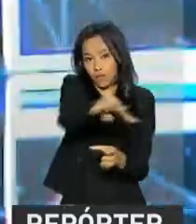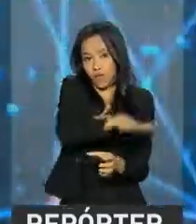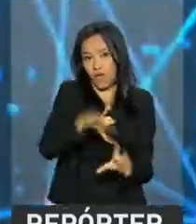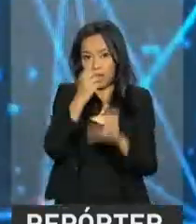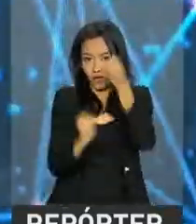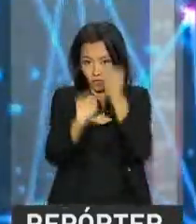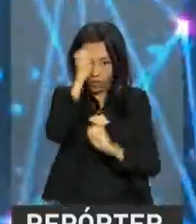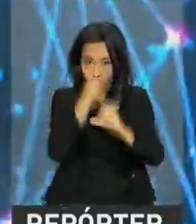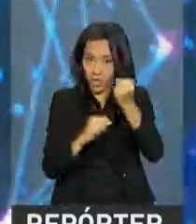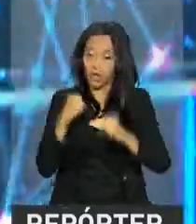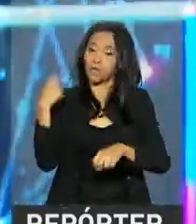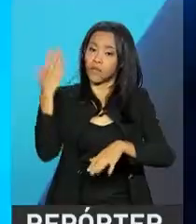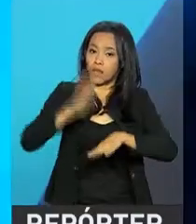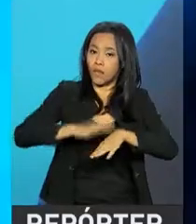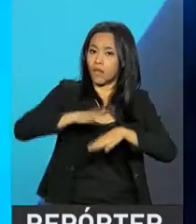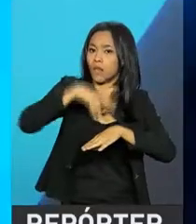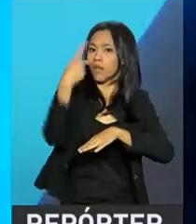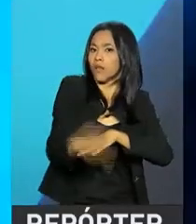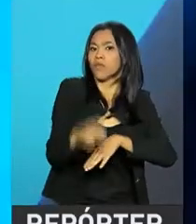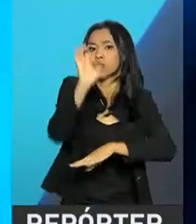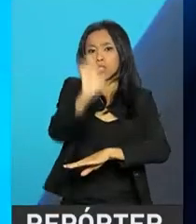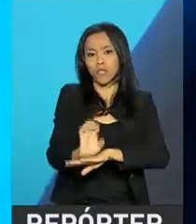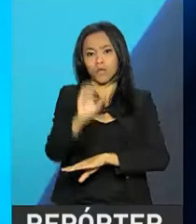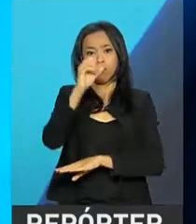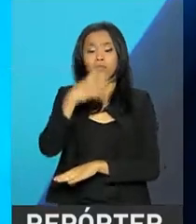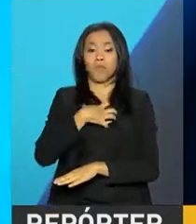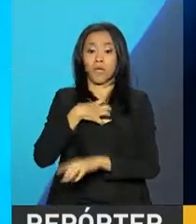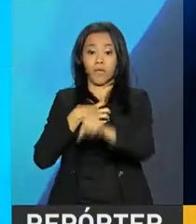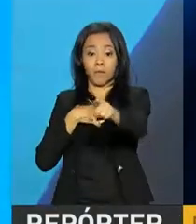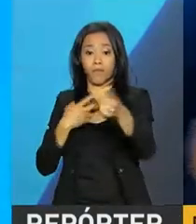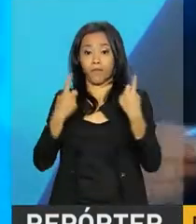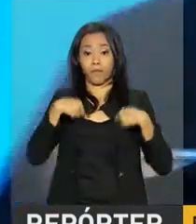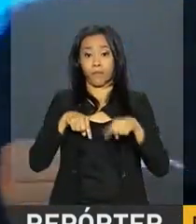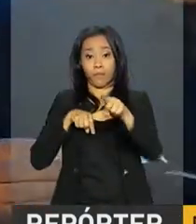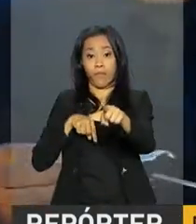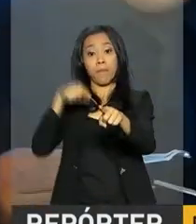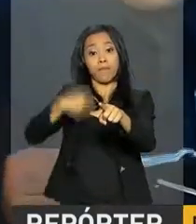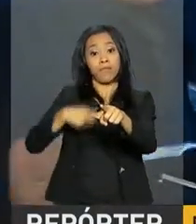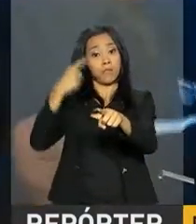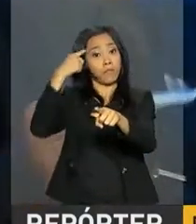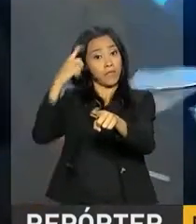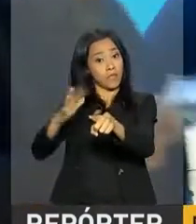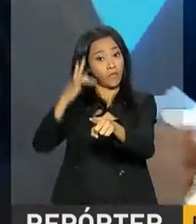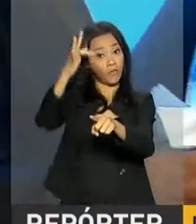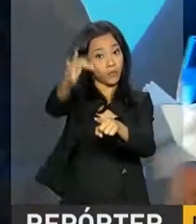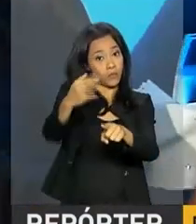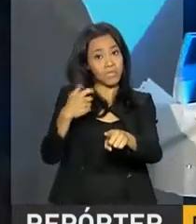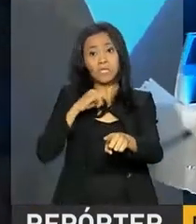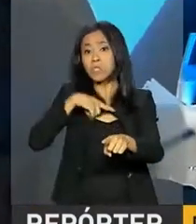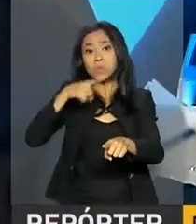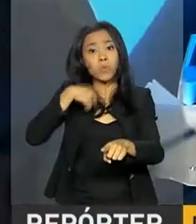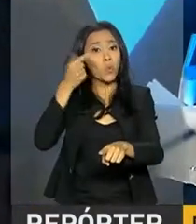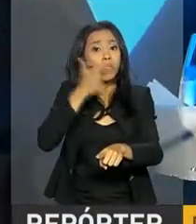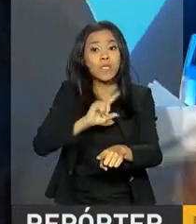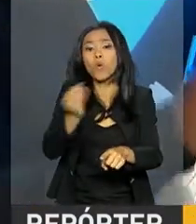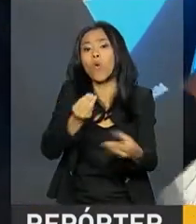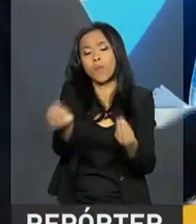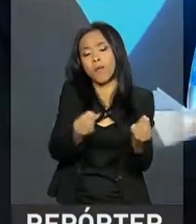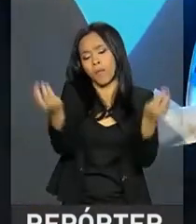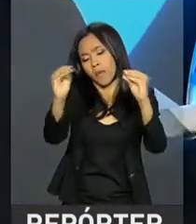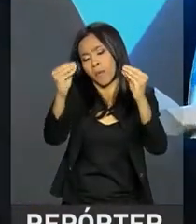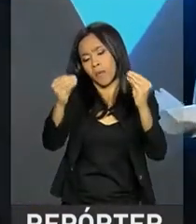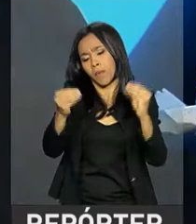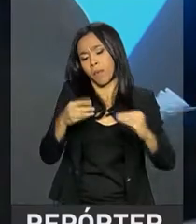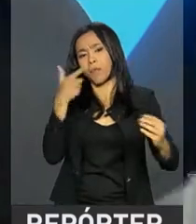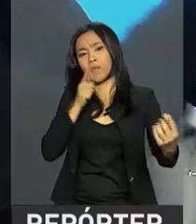empreendidos na bahia temos que pensar no futuro isso não pensar no futuro nós possamos planejar não conseguimos traçar ações e metas para podermos